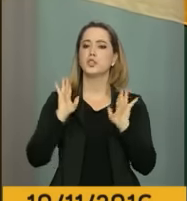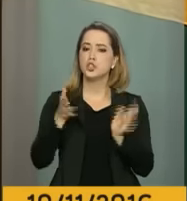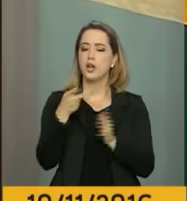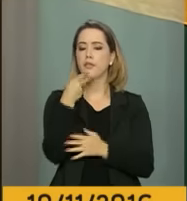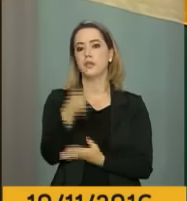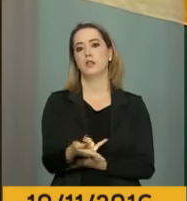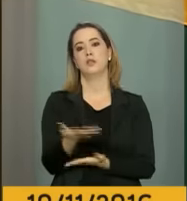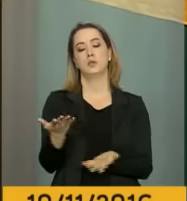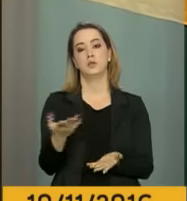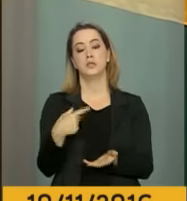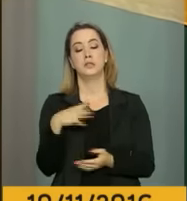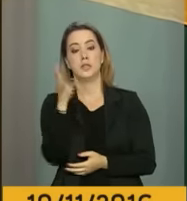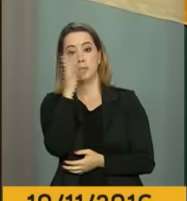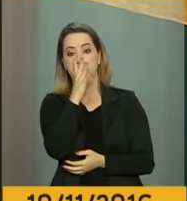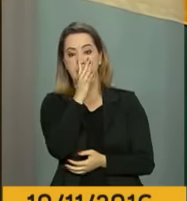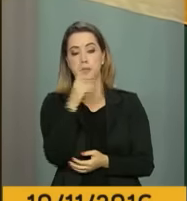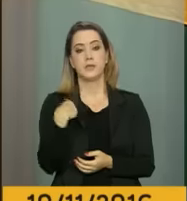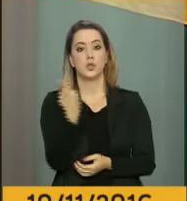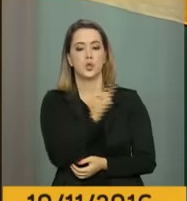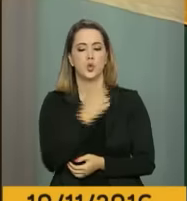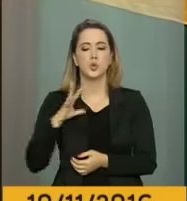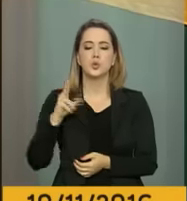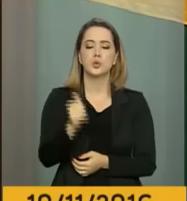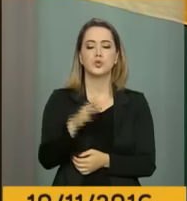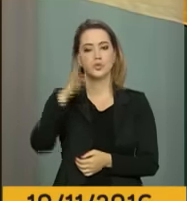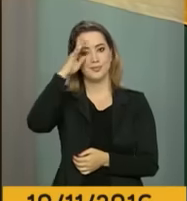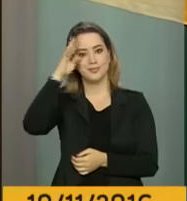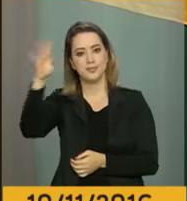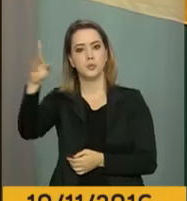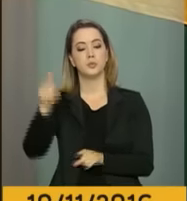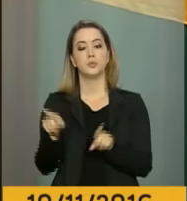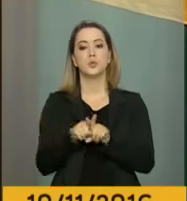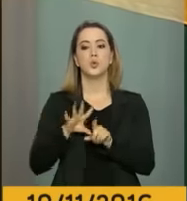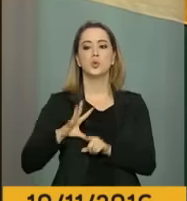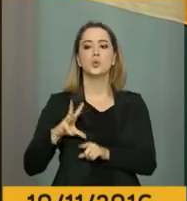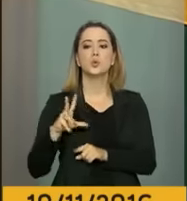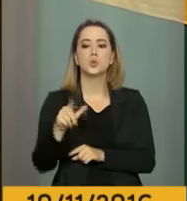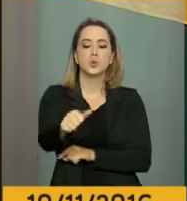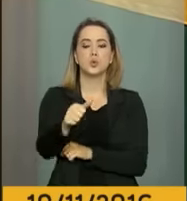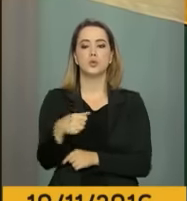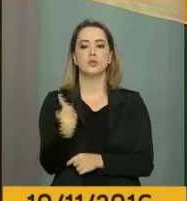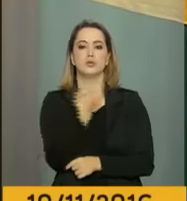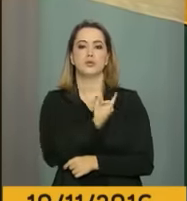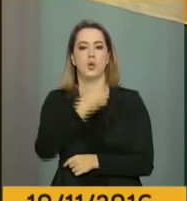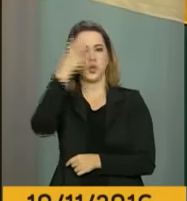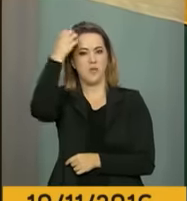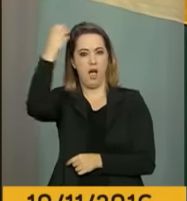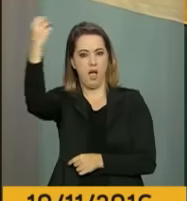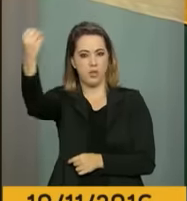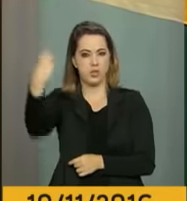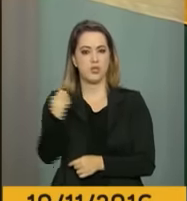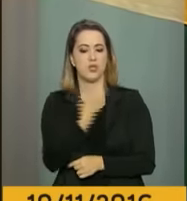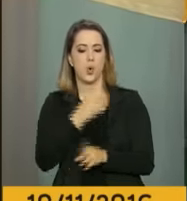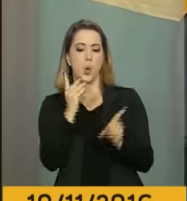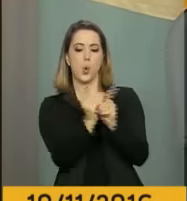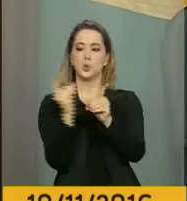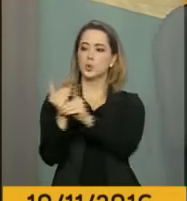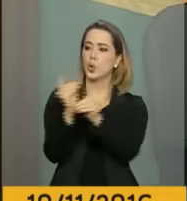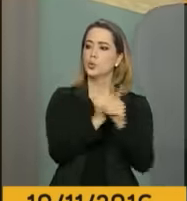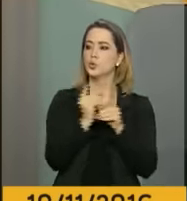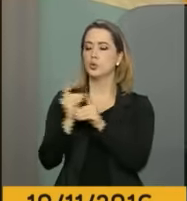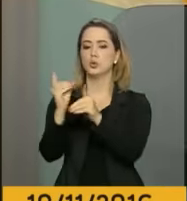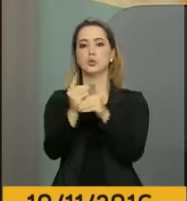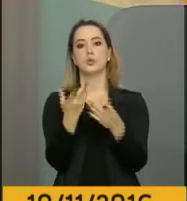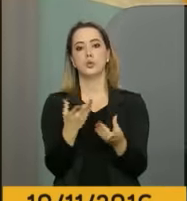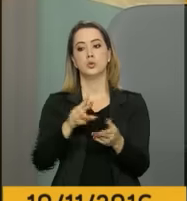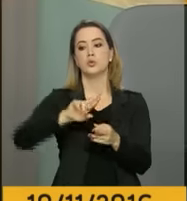que é interessante, nós todos viajamos por aí e em todas as viagens que fazemos e nos encontros bilaterais ou